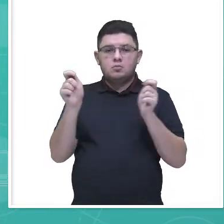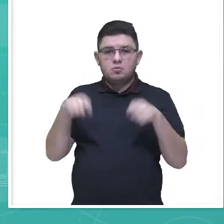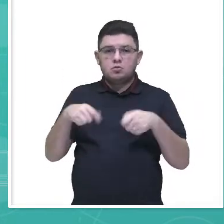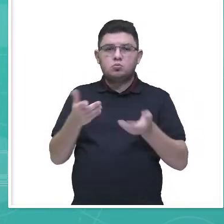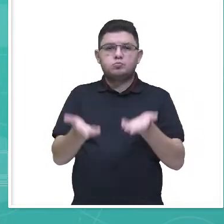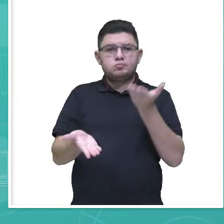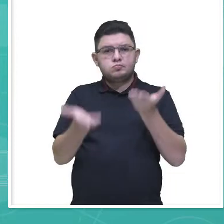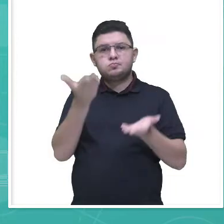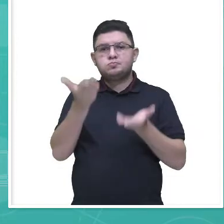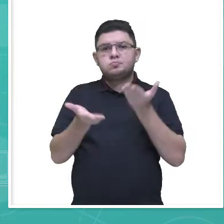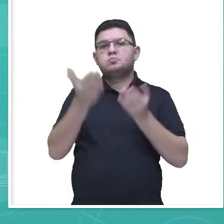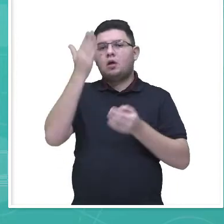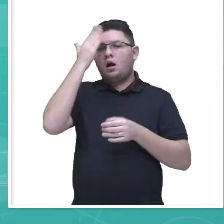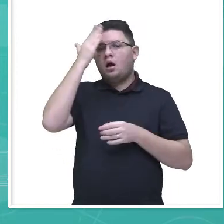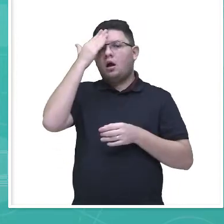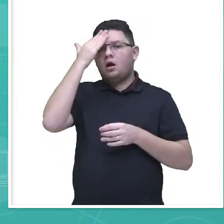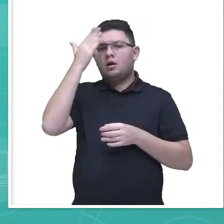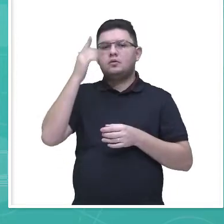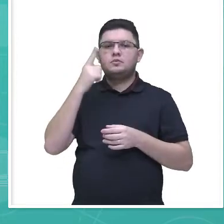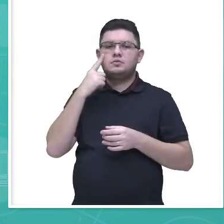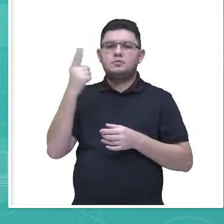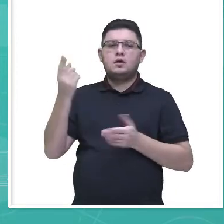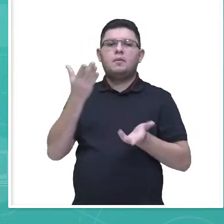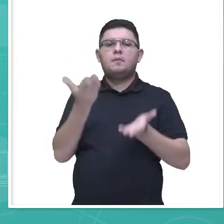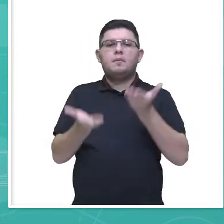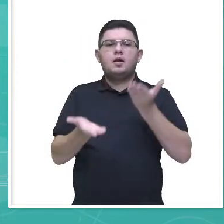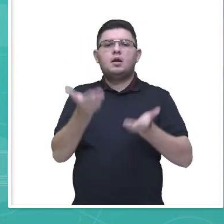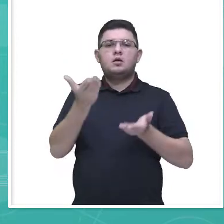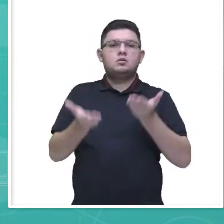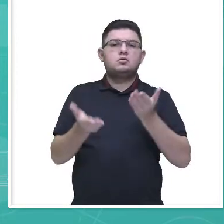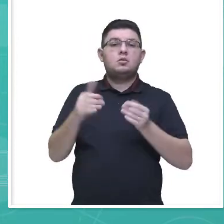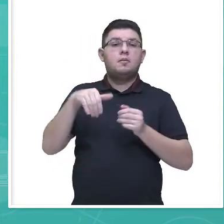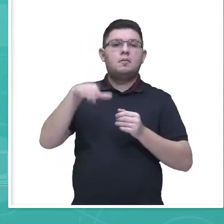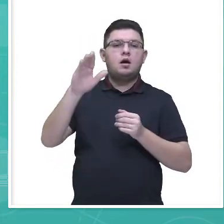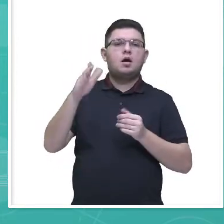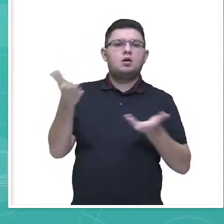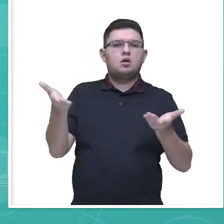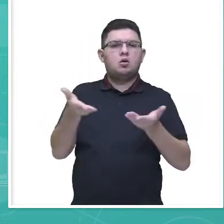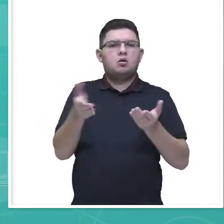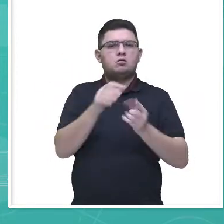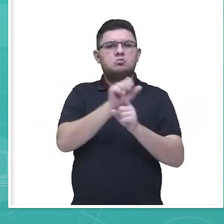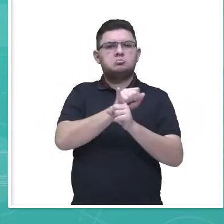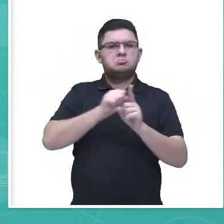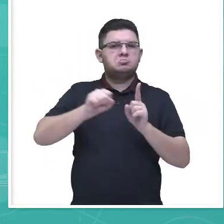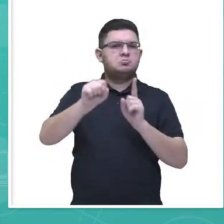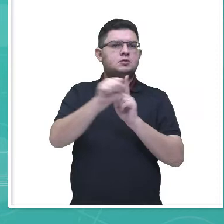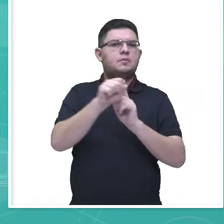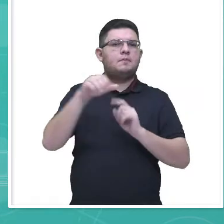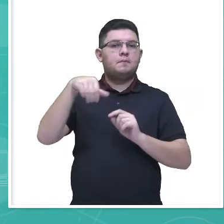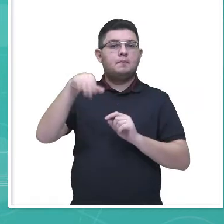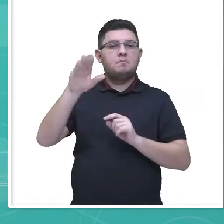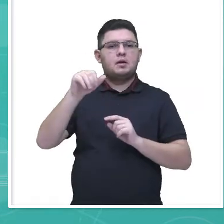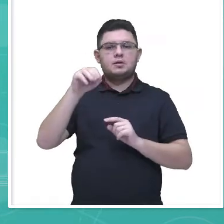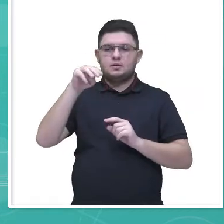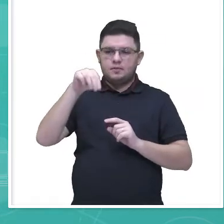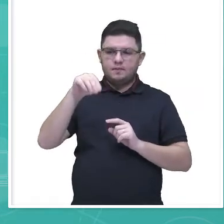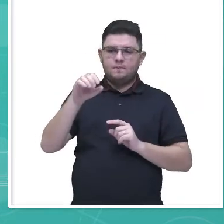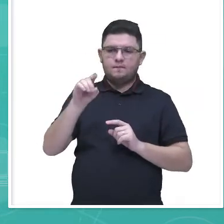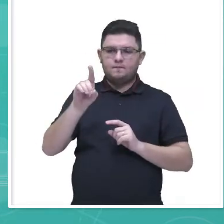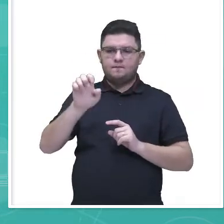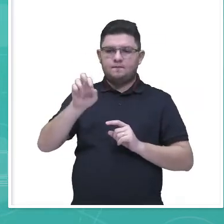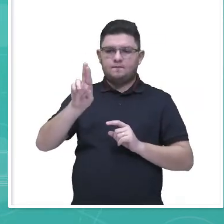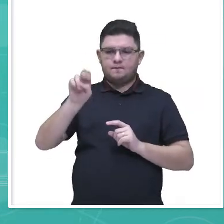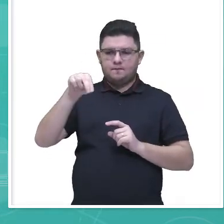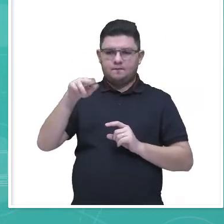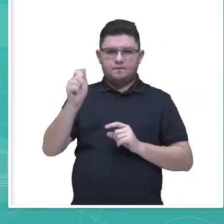balança, dessas mais modernas, utilizadas atualmente, a balança digital. Mas você também